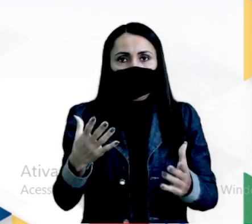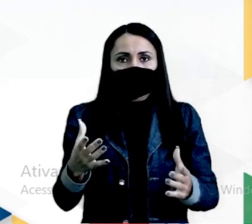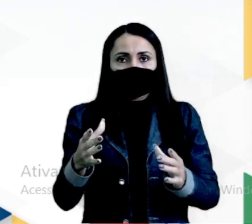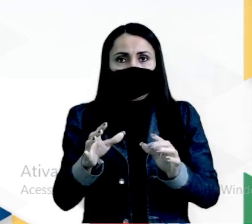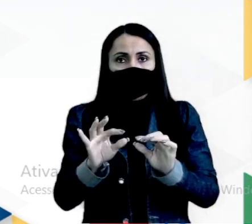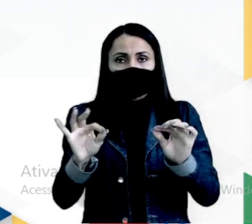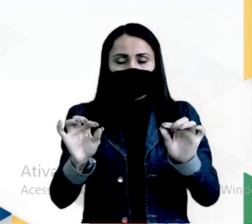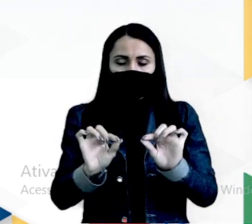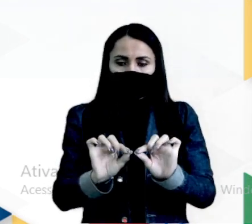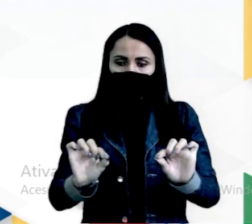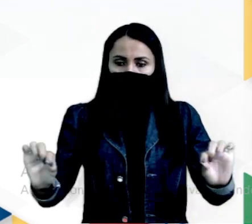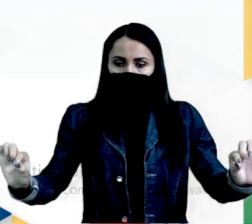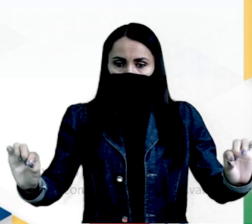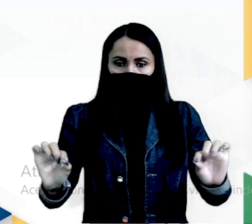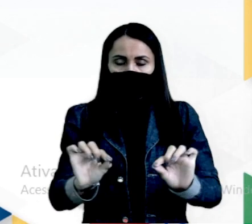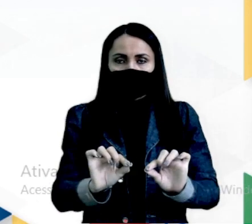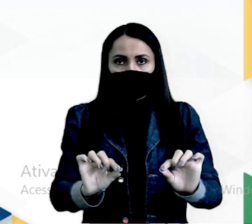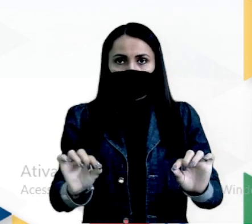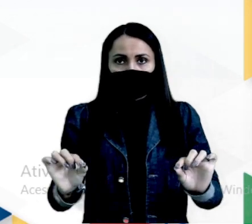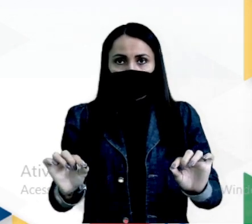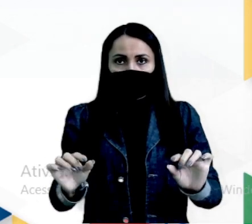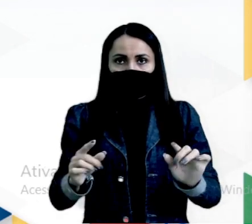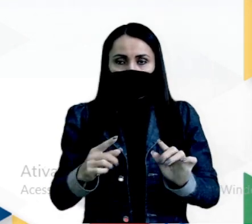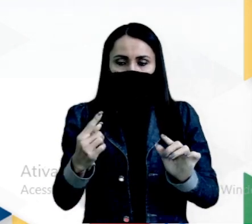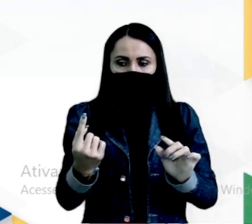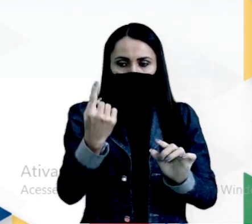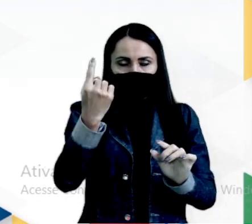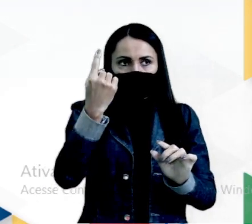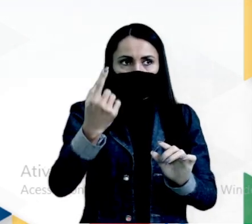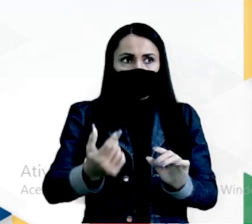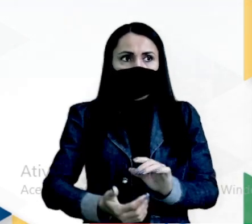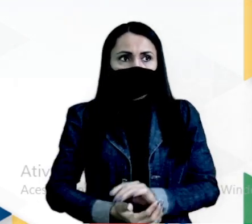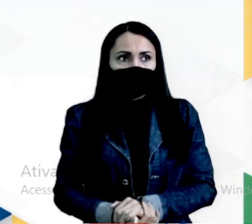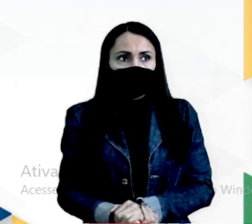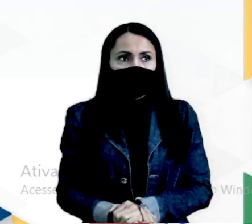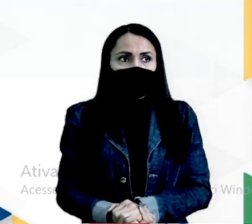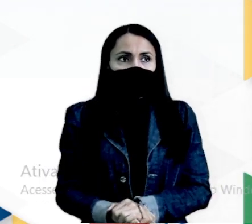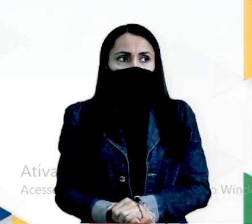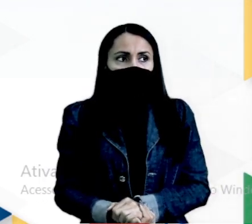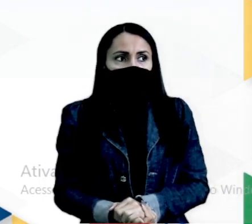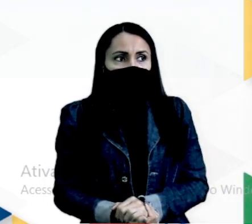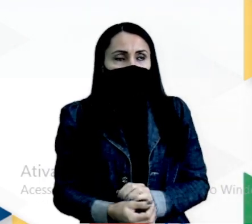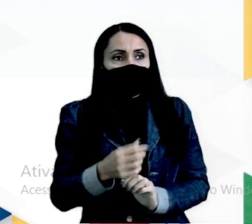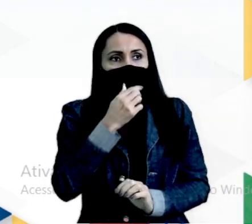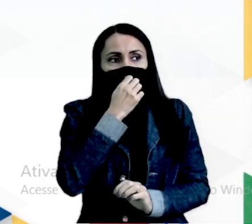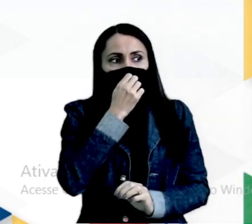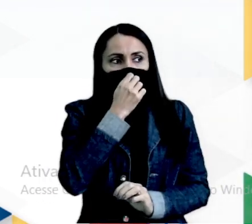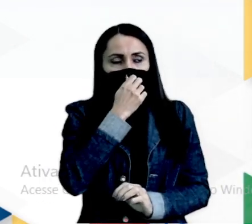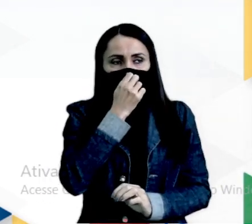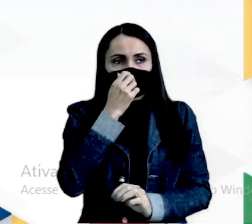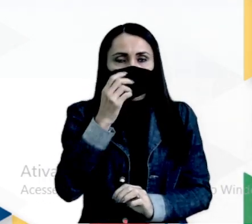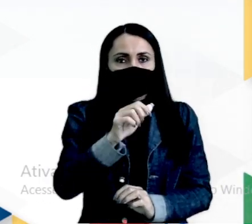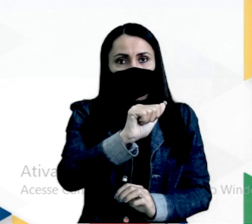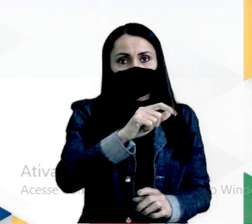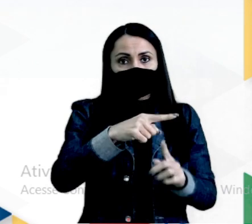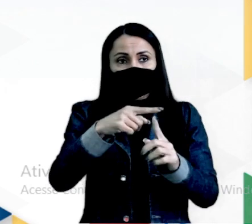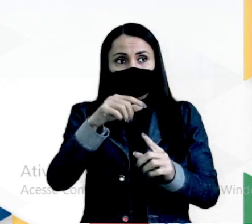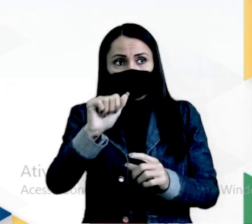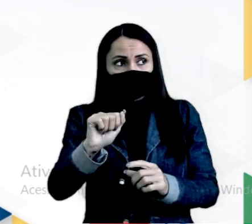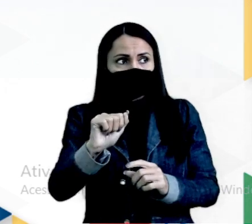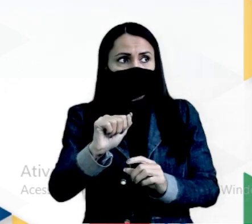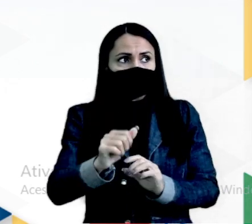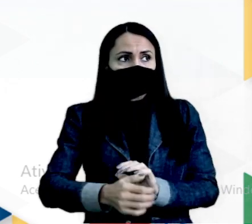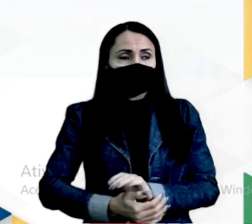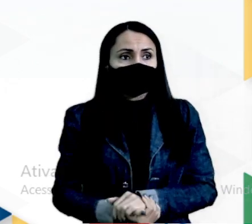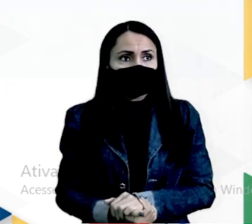posição deitada na superfície, seria a altura, tá bom? Depende do referencial. Então o perímetro vai ser A mais A, porque ambos